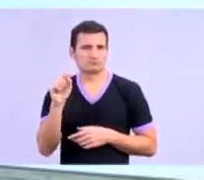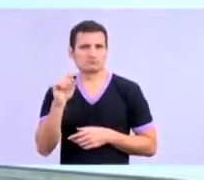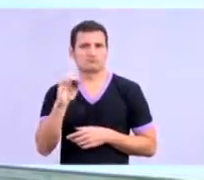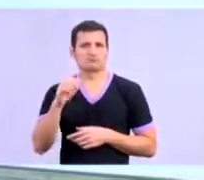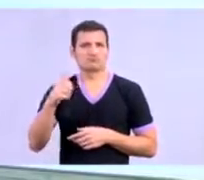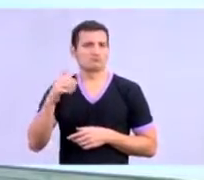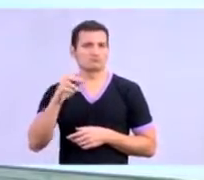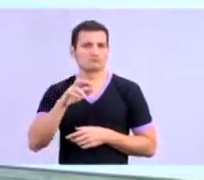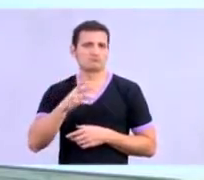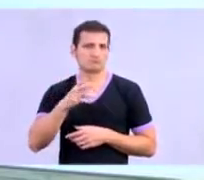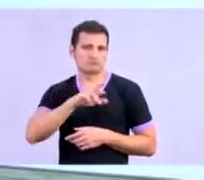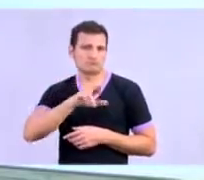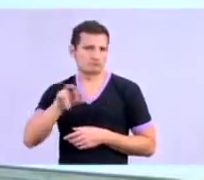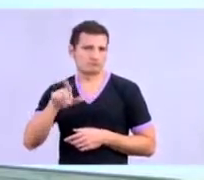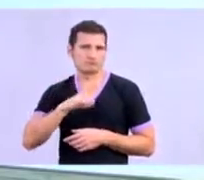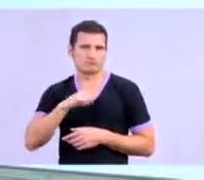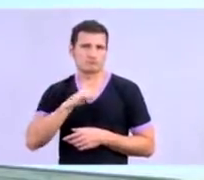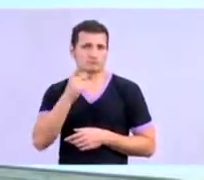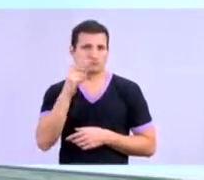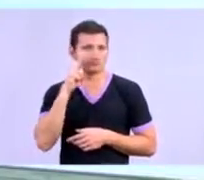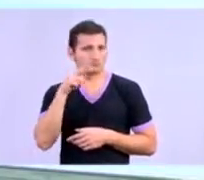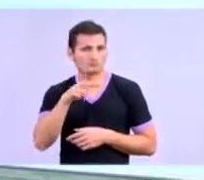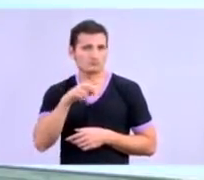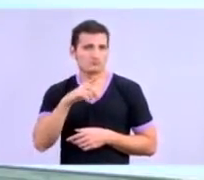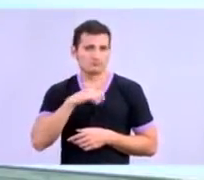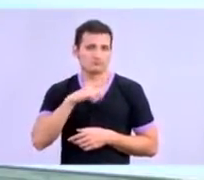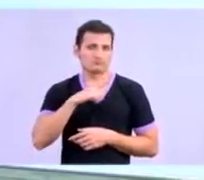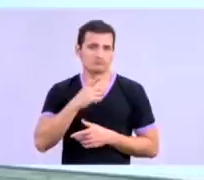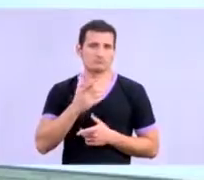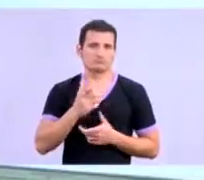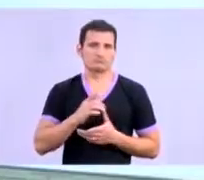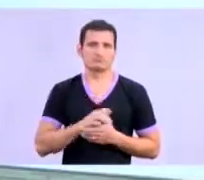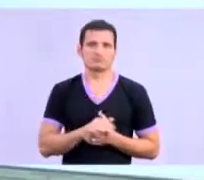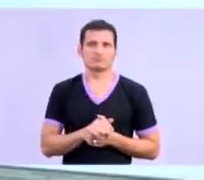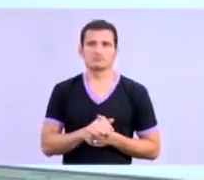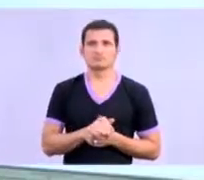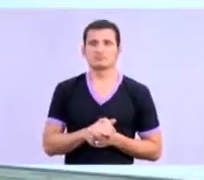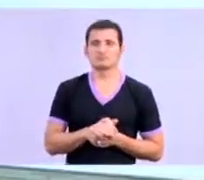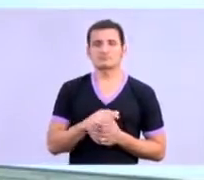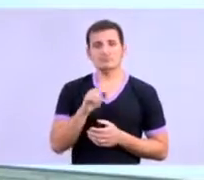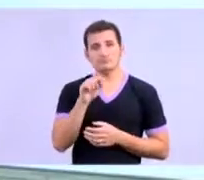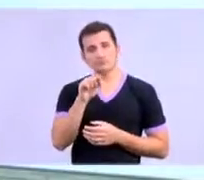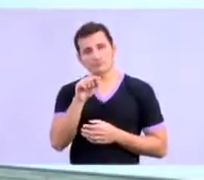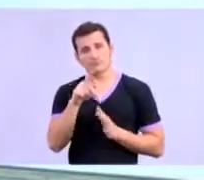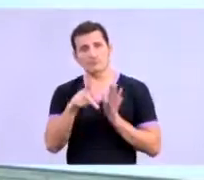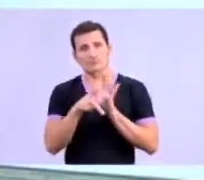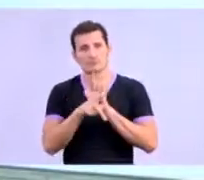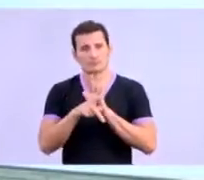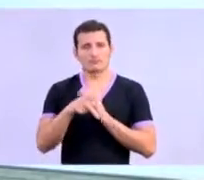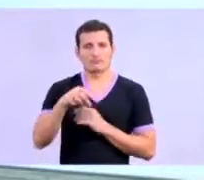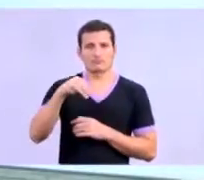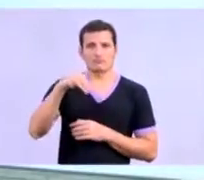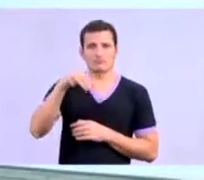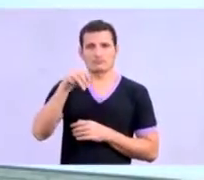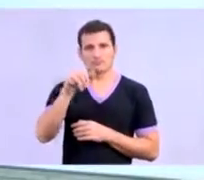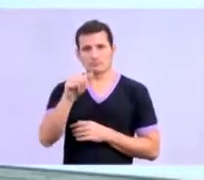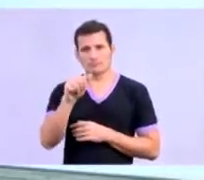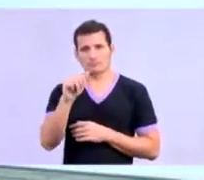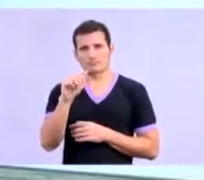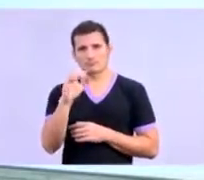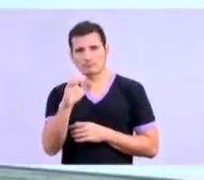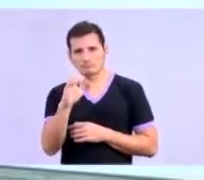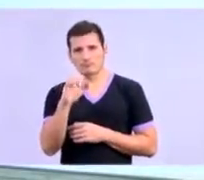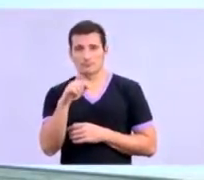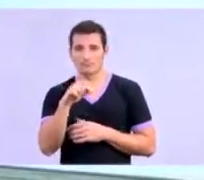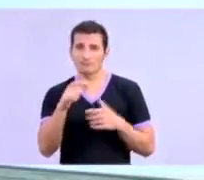01, enfim, você vai ver que ele vai ter um formato em hexadecimal, que é o que identifica esse